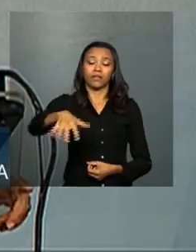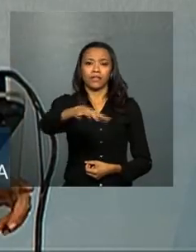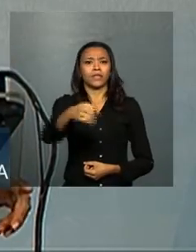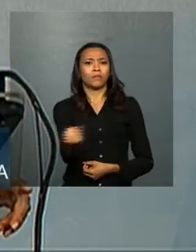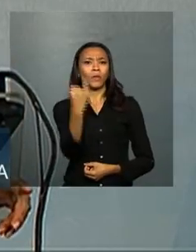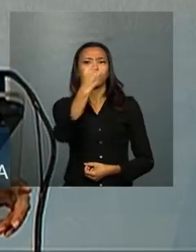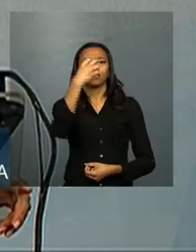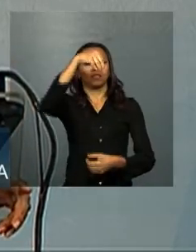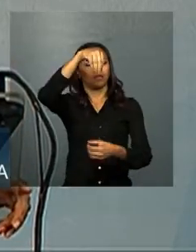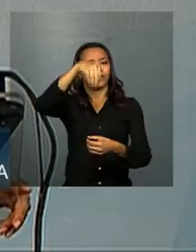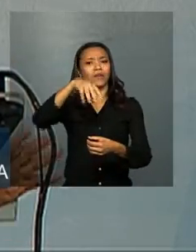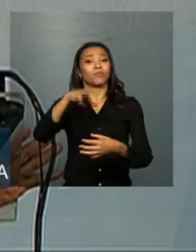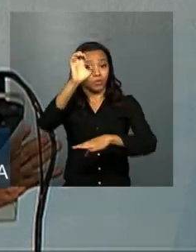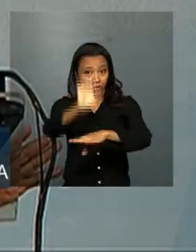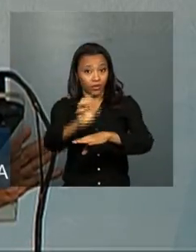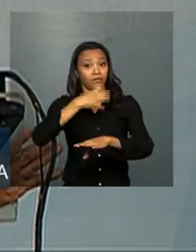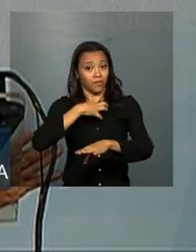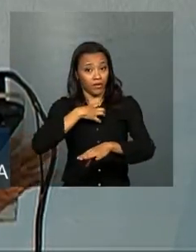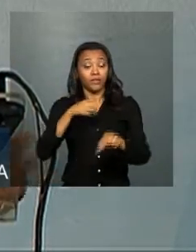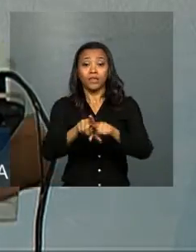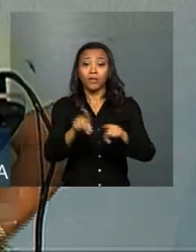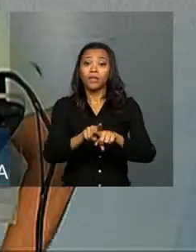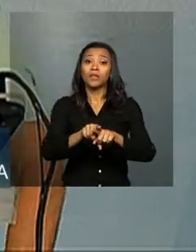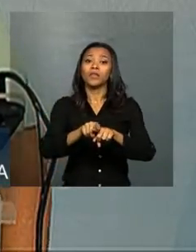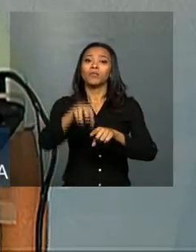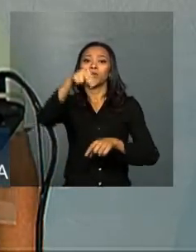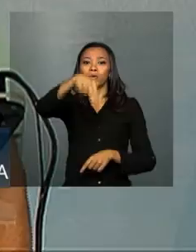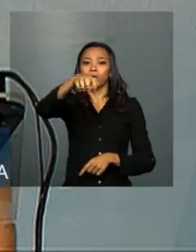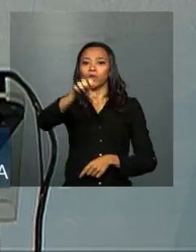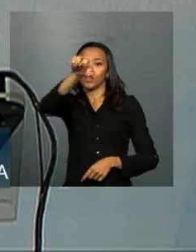Bahia e centro logístico do Nordeste. Daí